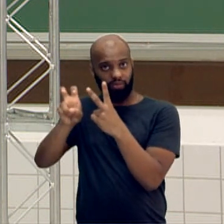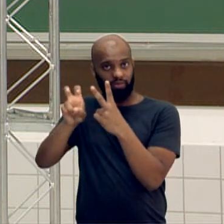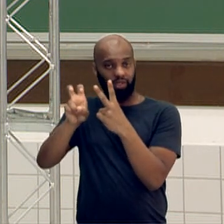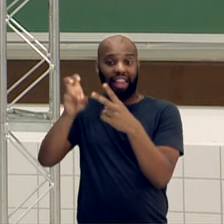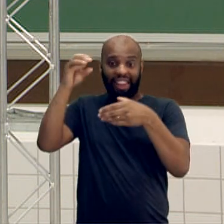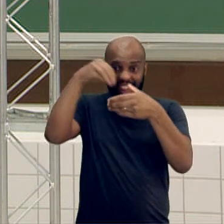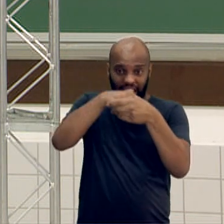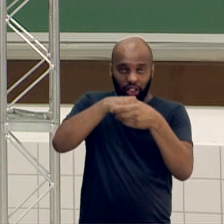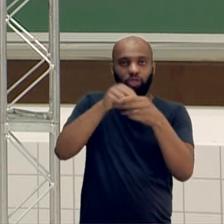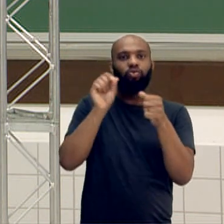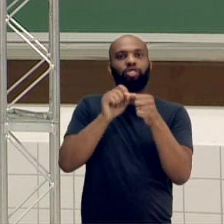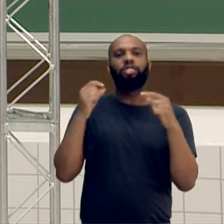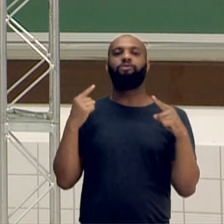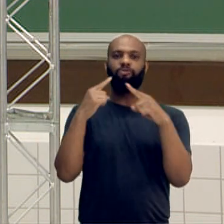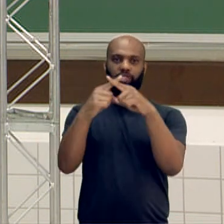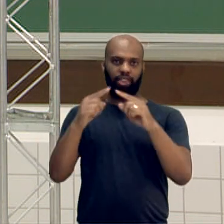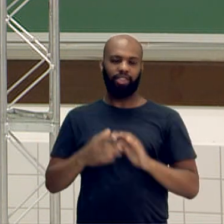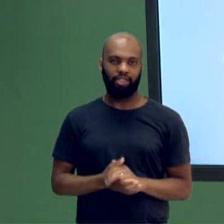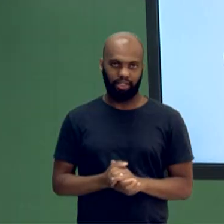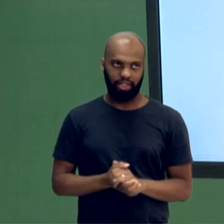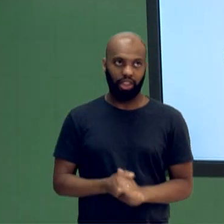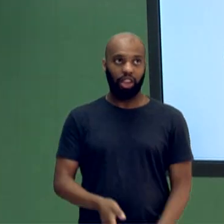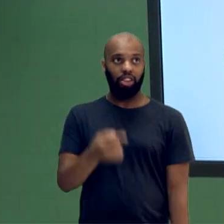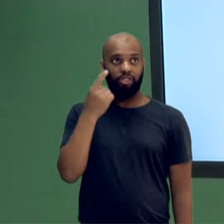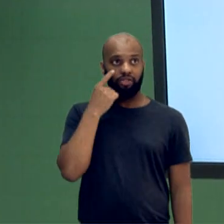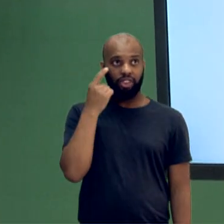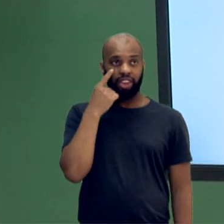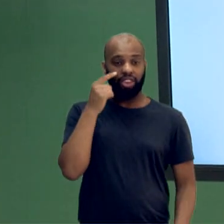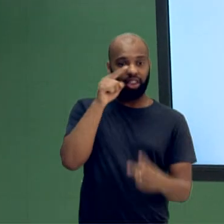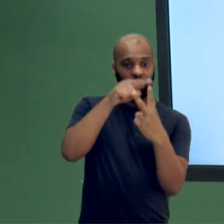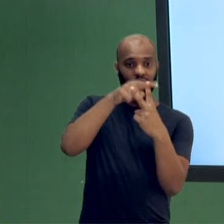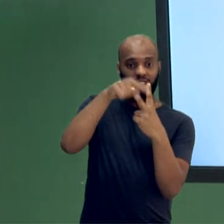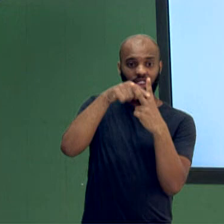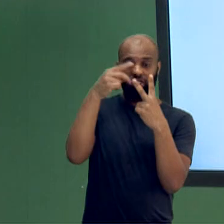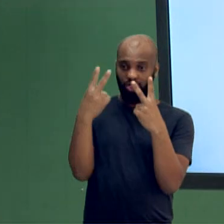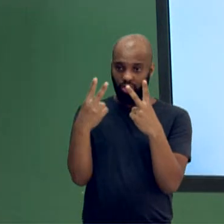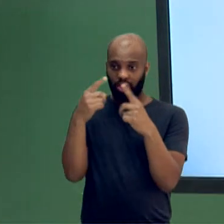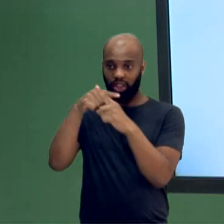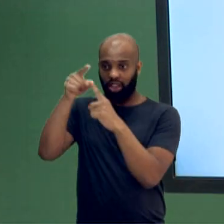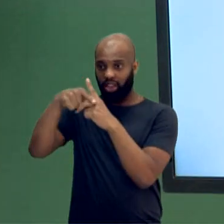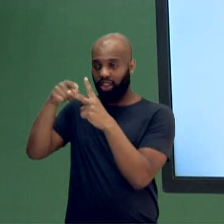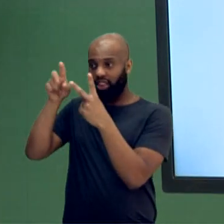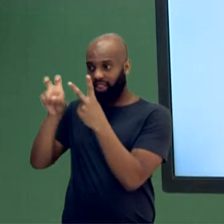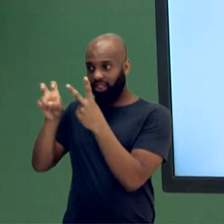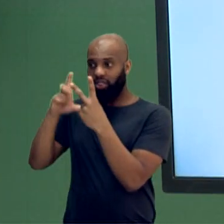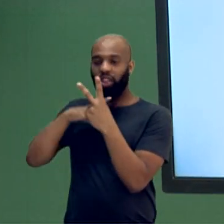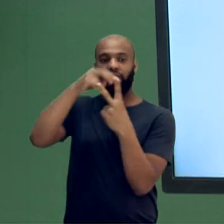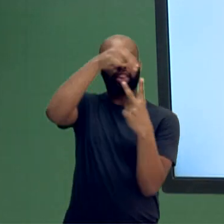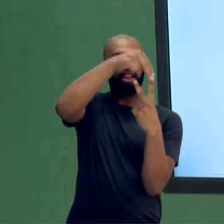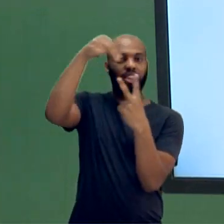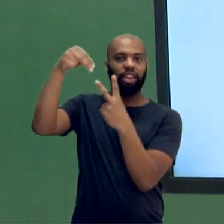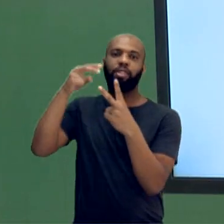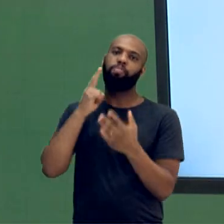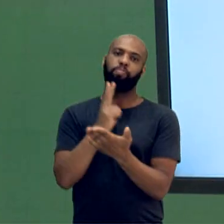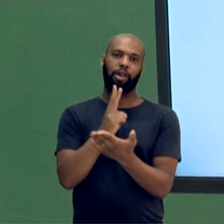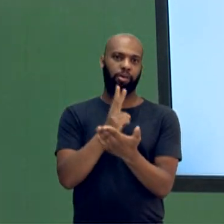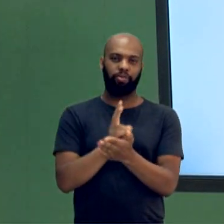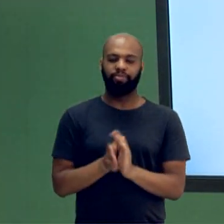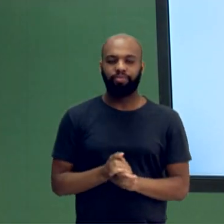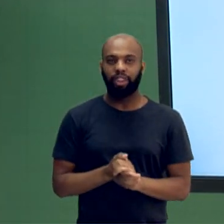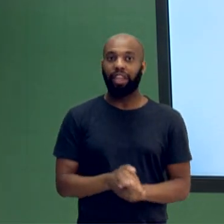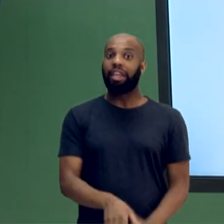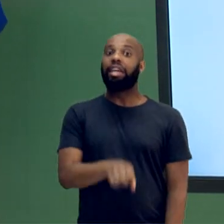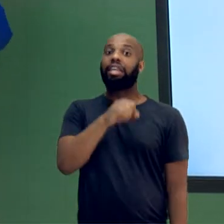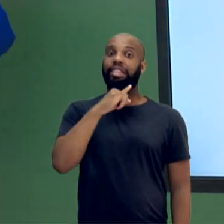5. Observe que nesse caso, a raiz de 2 e a raiz de 5 possuem o mesmo índice. Sendo